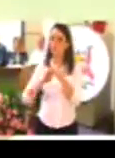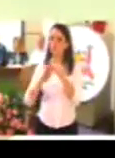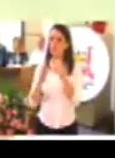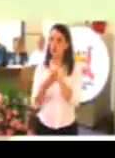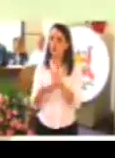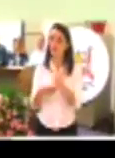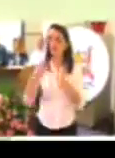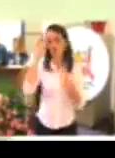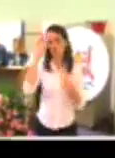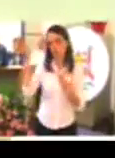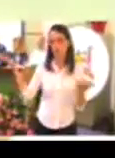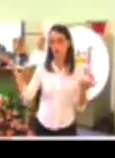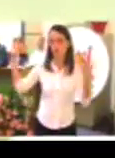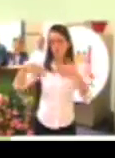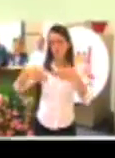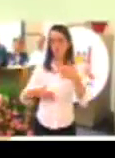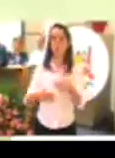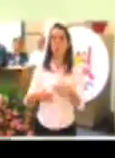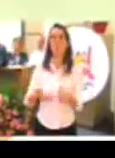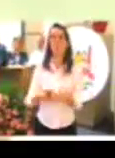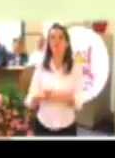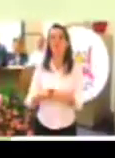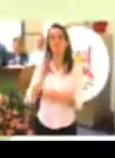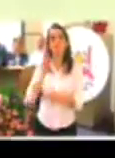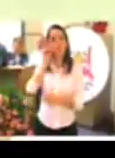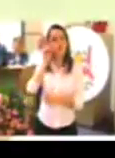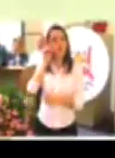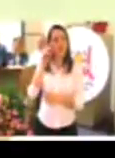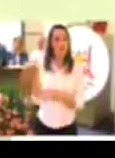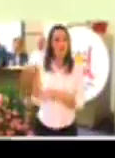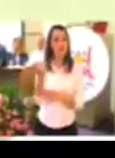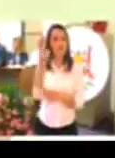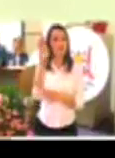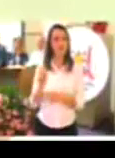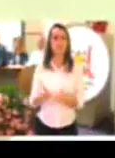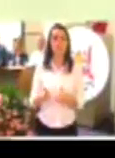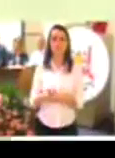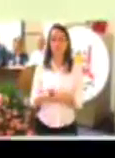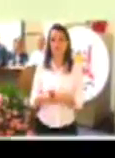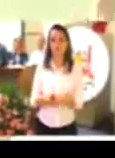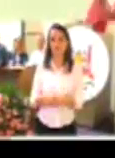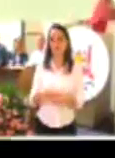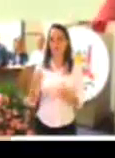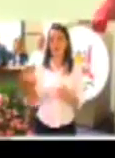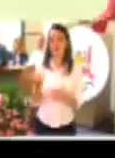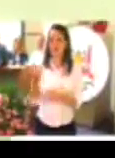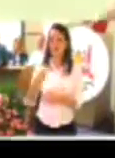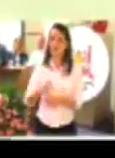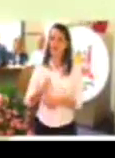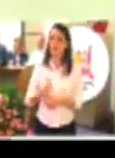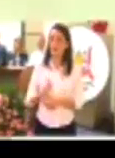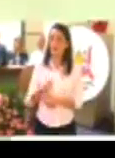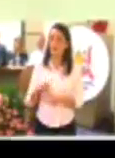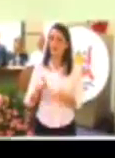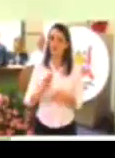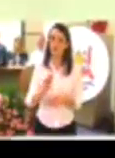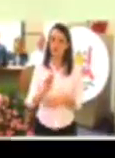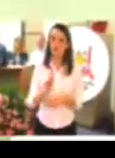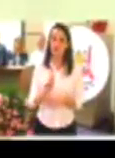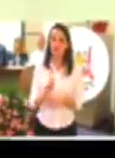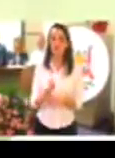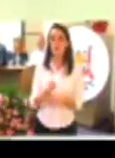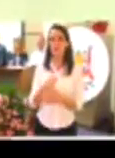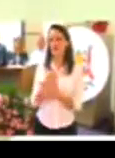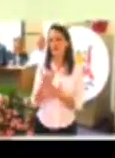Muito obrigada pela presença nessa solenidade histórica. Quero ainda destacar a ilustre presença que,